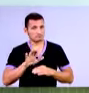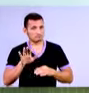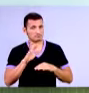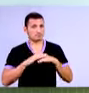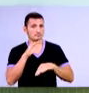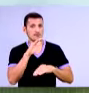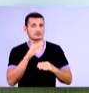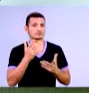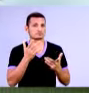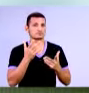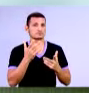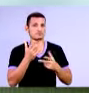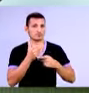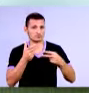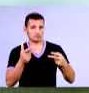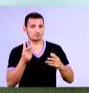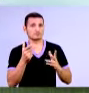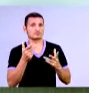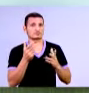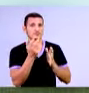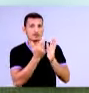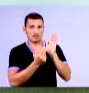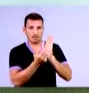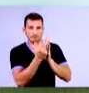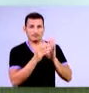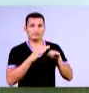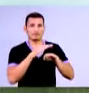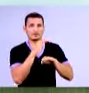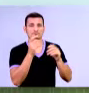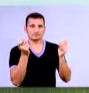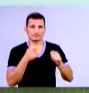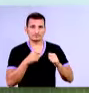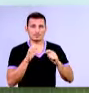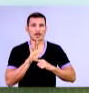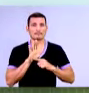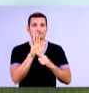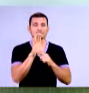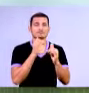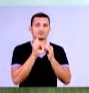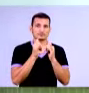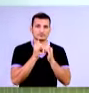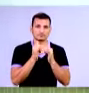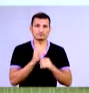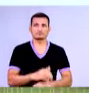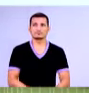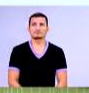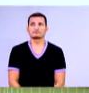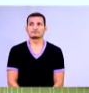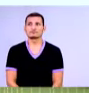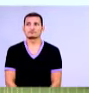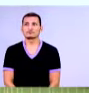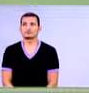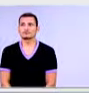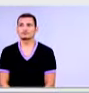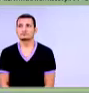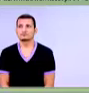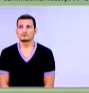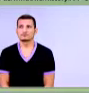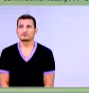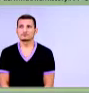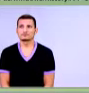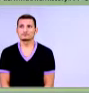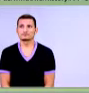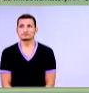mais cores, né, com mais possibilidades de apresentação de informação. Mais uma imagem, acompanhe por